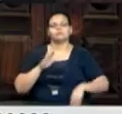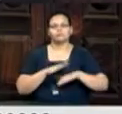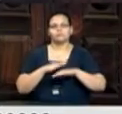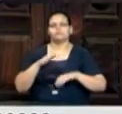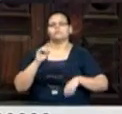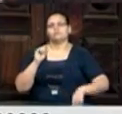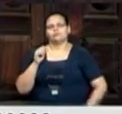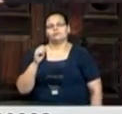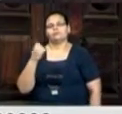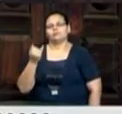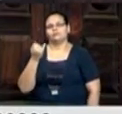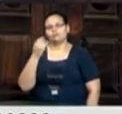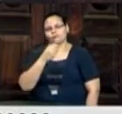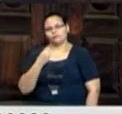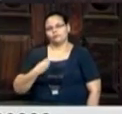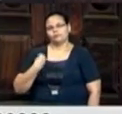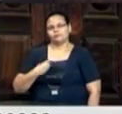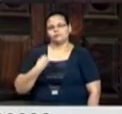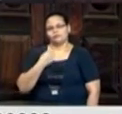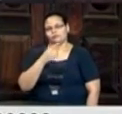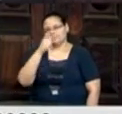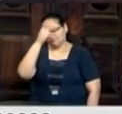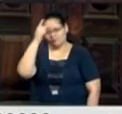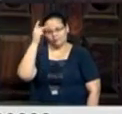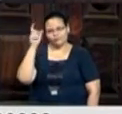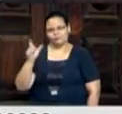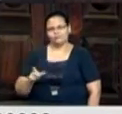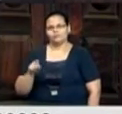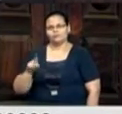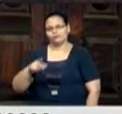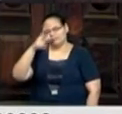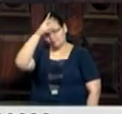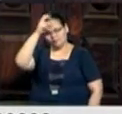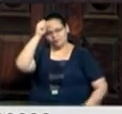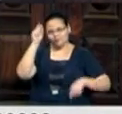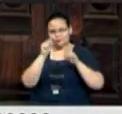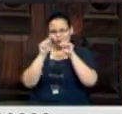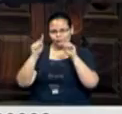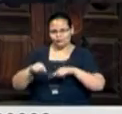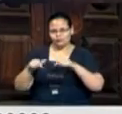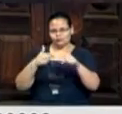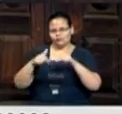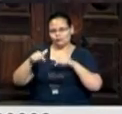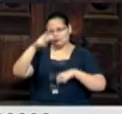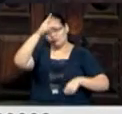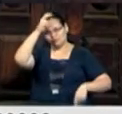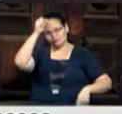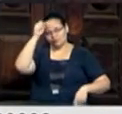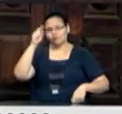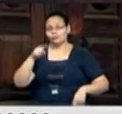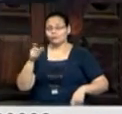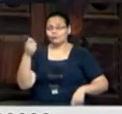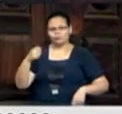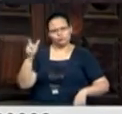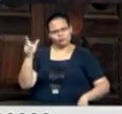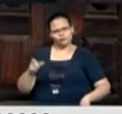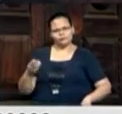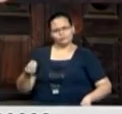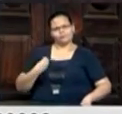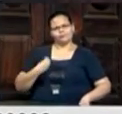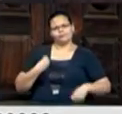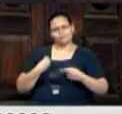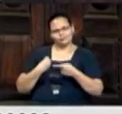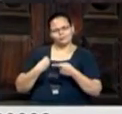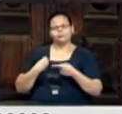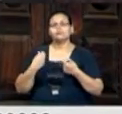na vida do servidor público. O servidor público tem que viver, e para viver, ele depende do